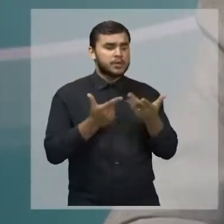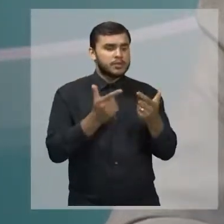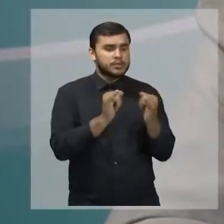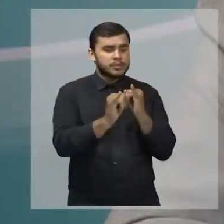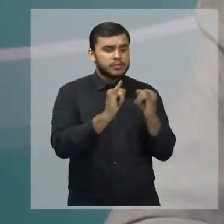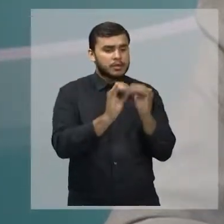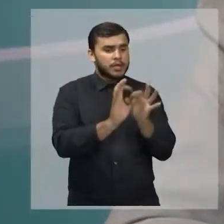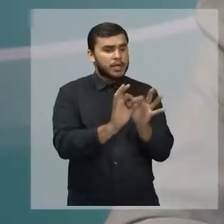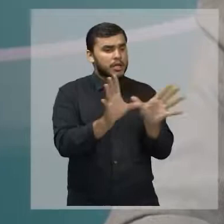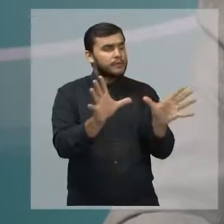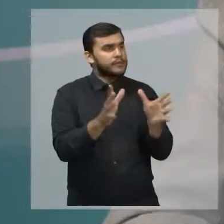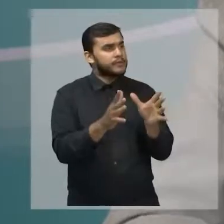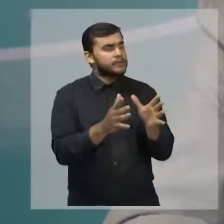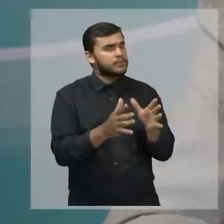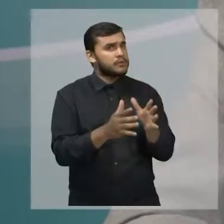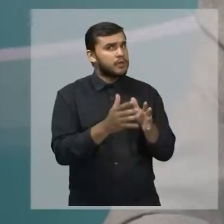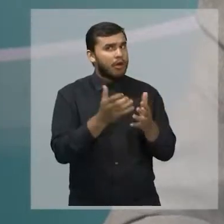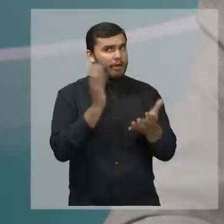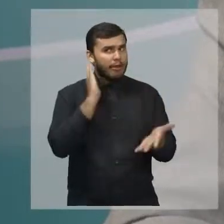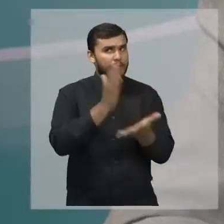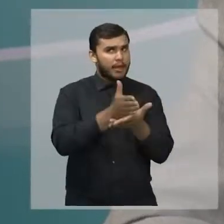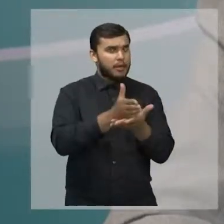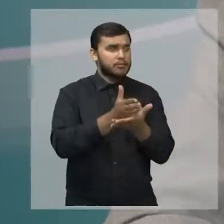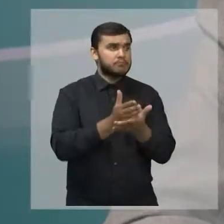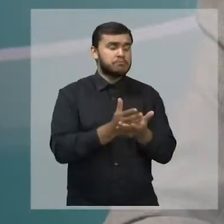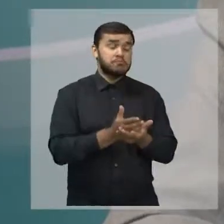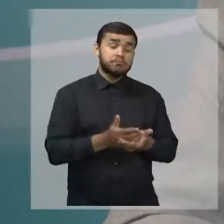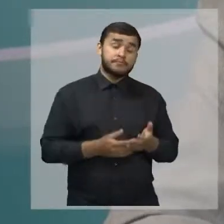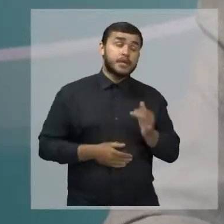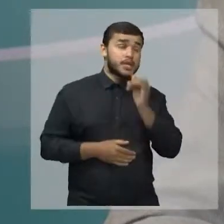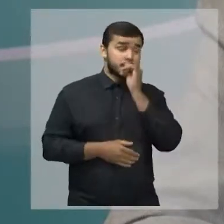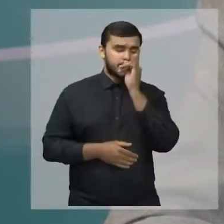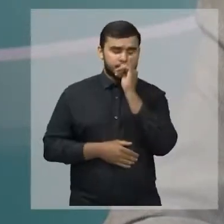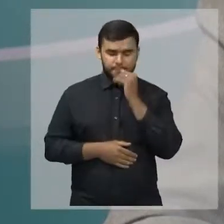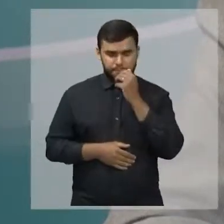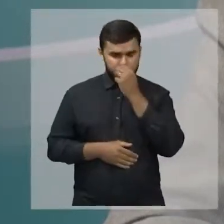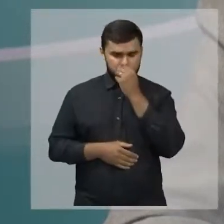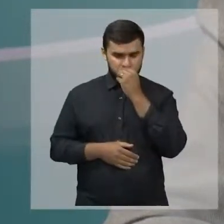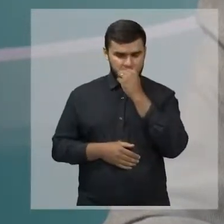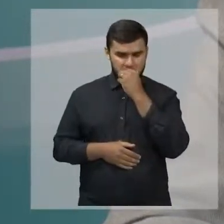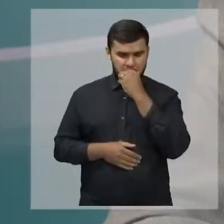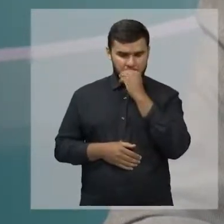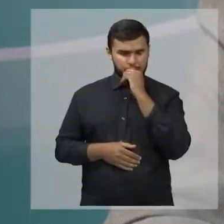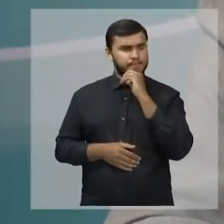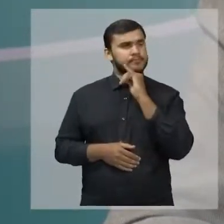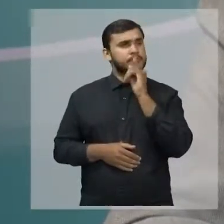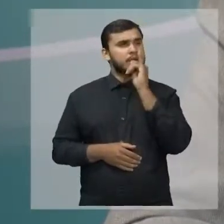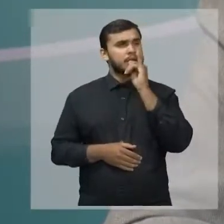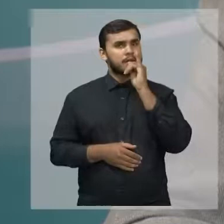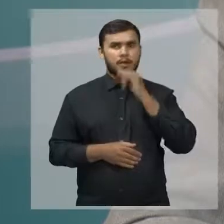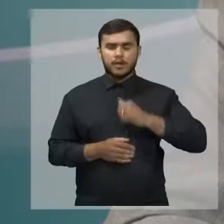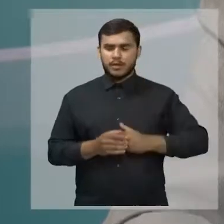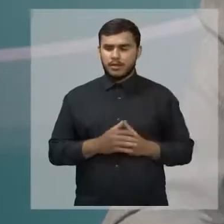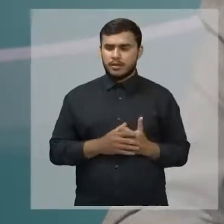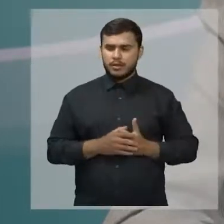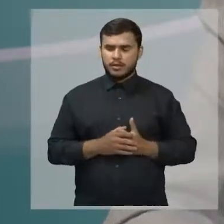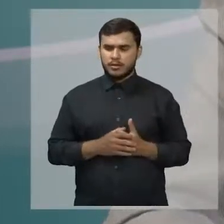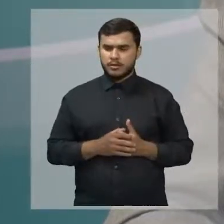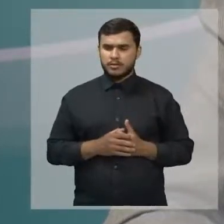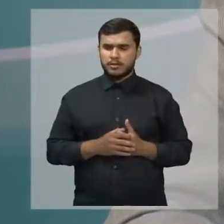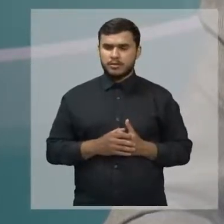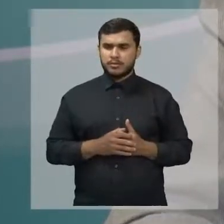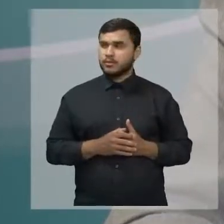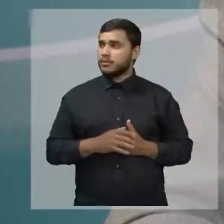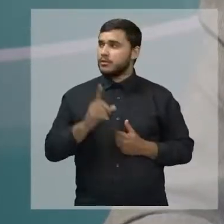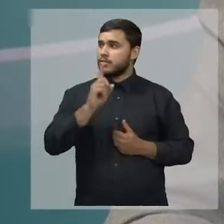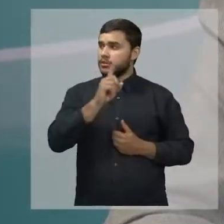você tem uma milícia virtual, eu vou dar um exemplo específico. Por conta do voto da ministra do